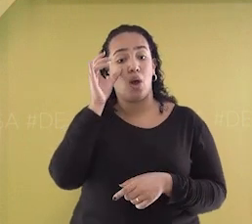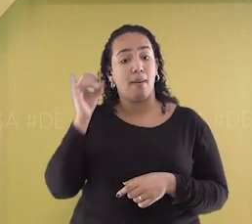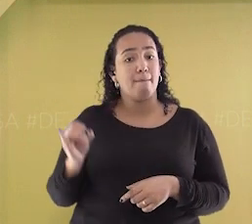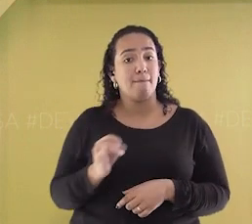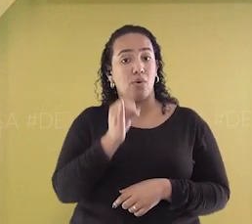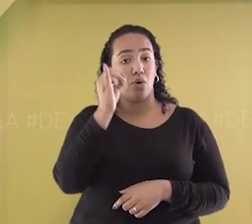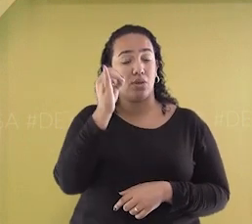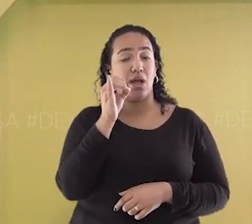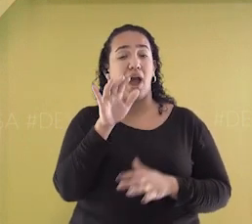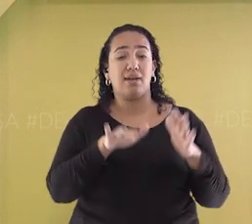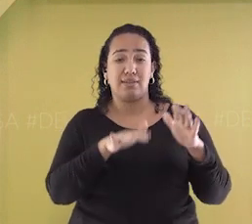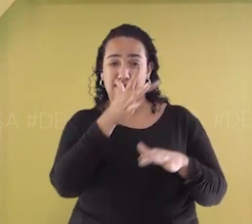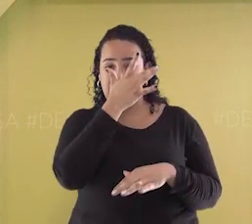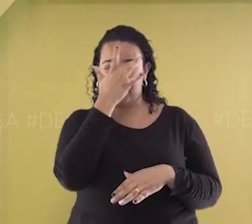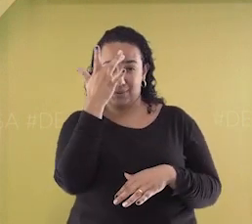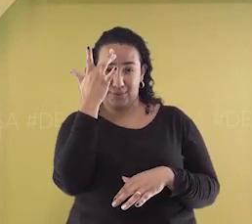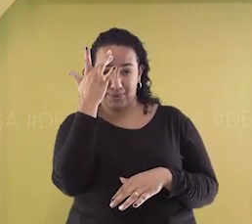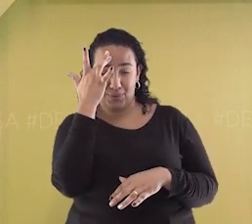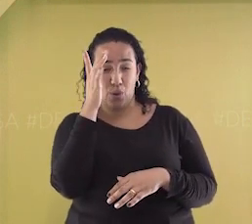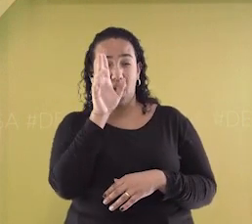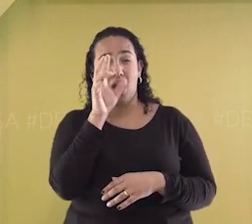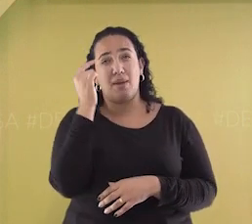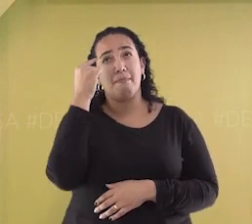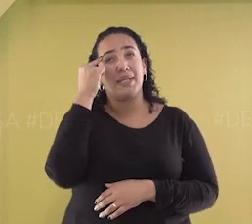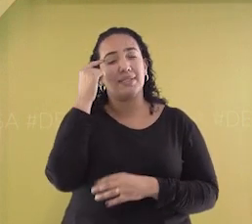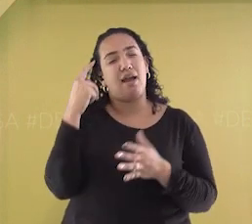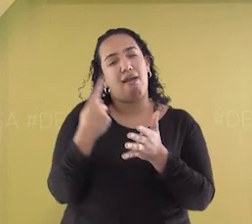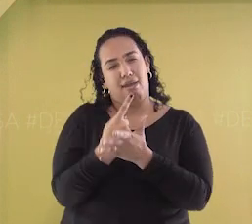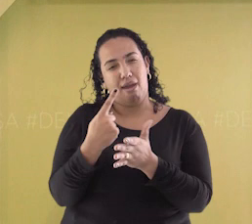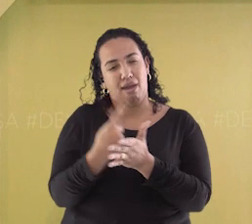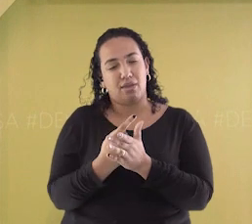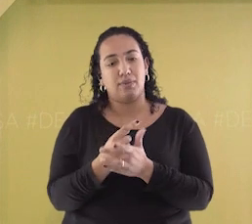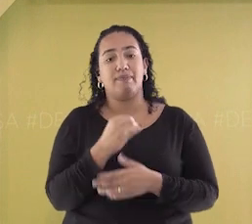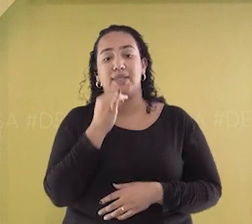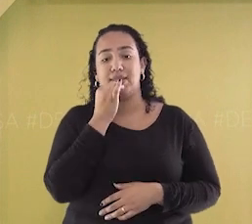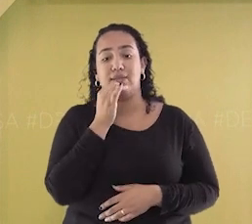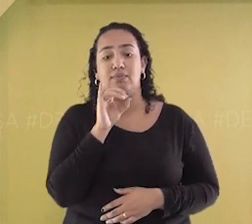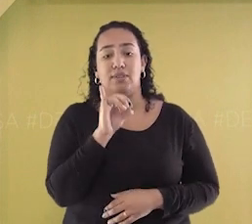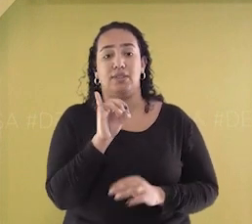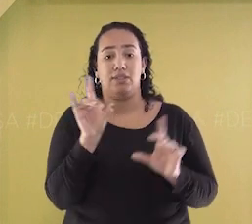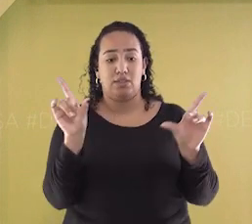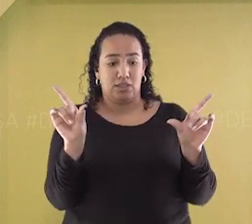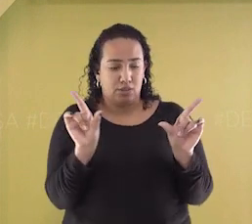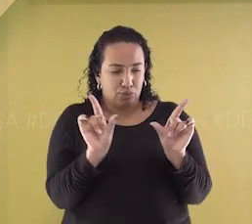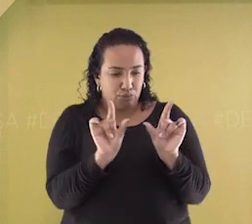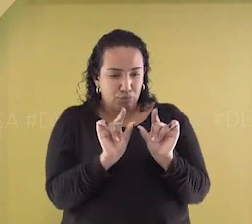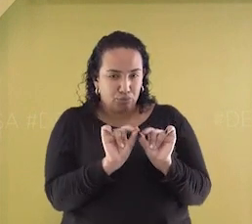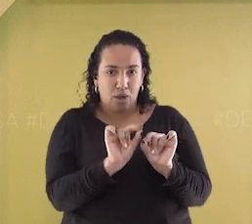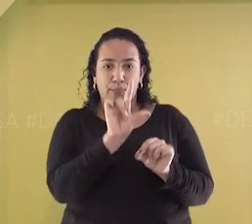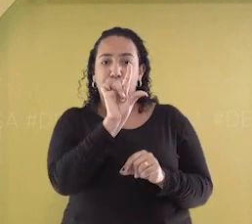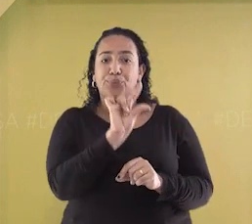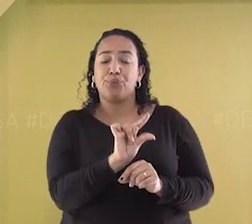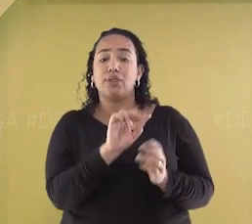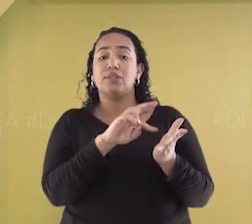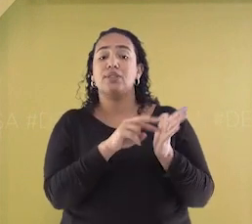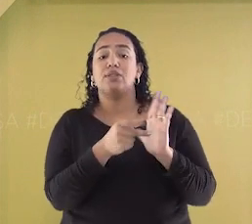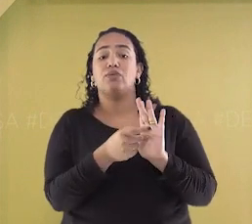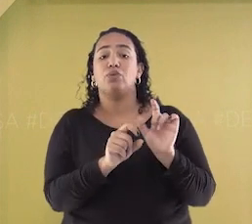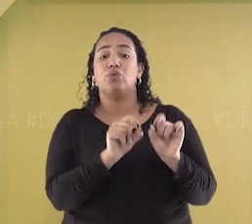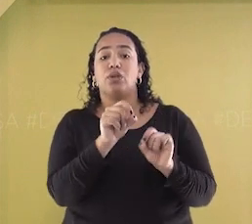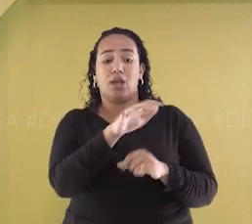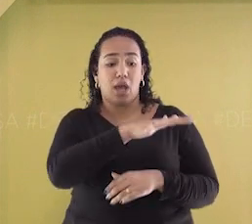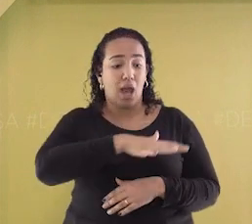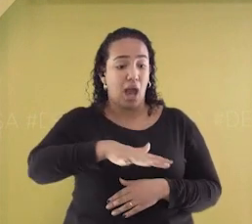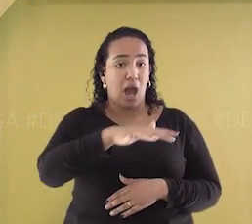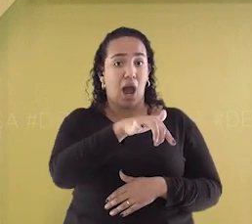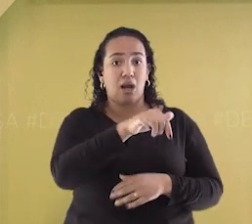as pessoas erram ao falar sobre a escala é que quando dizemos que uma escala é pequena, significa que ela abrange